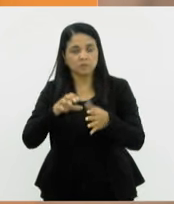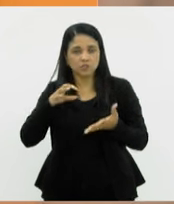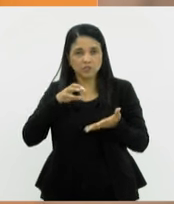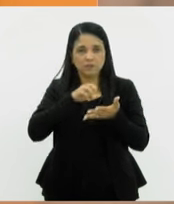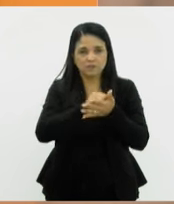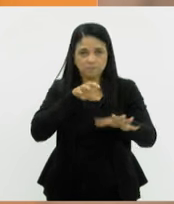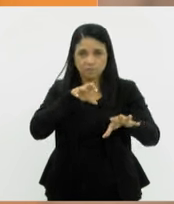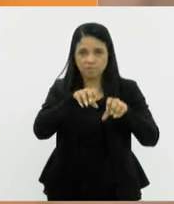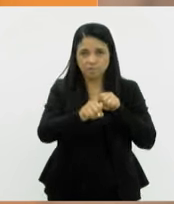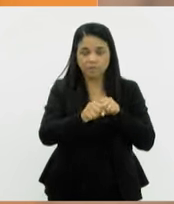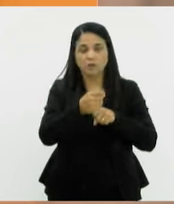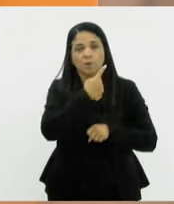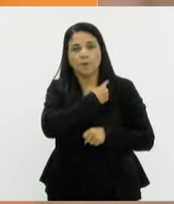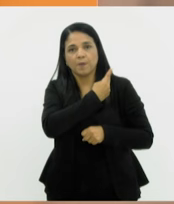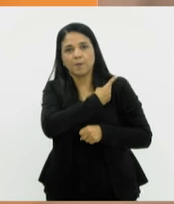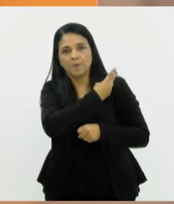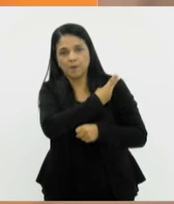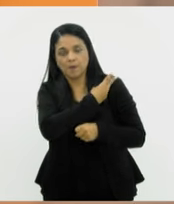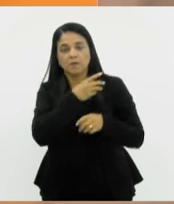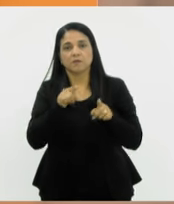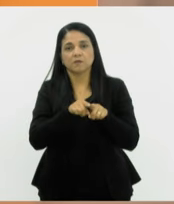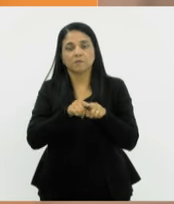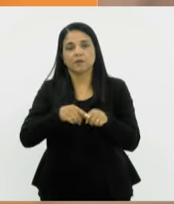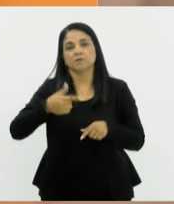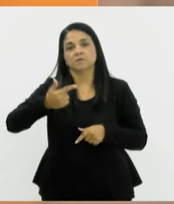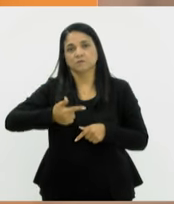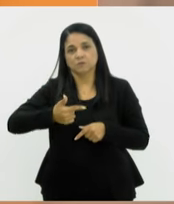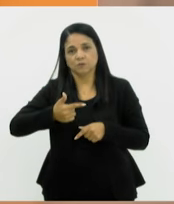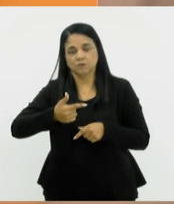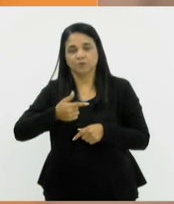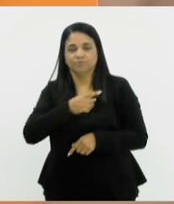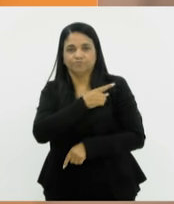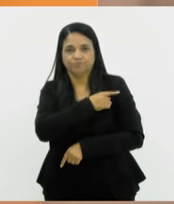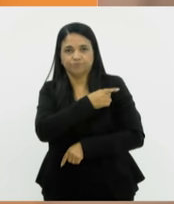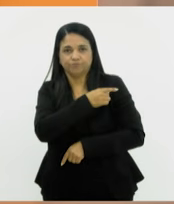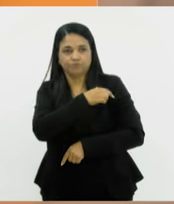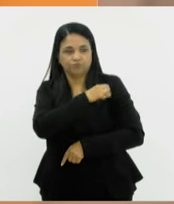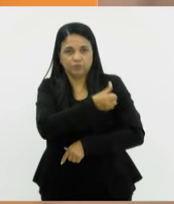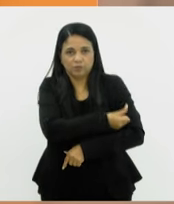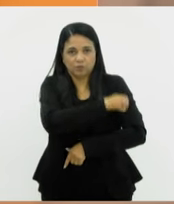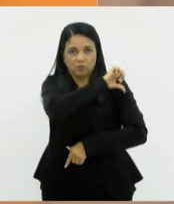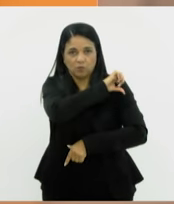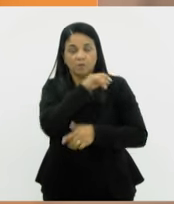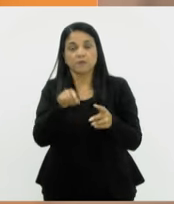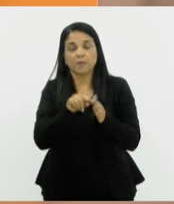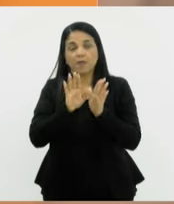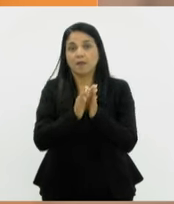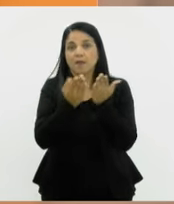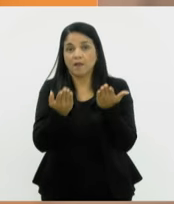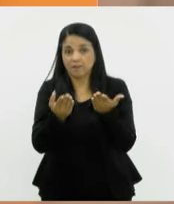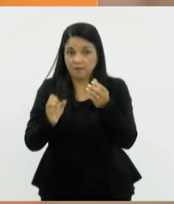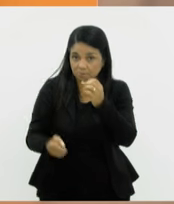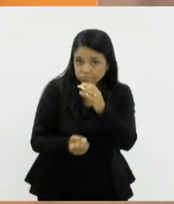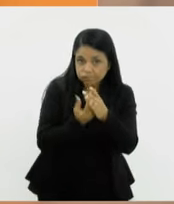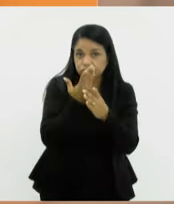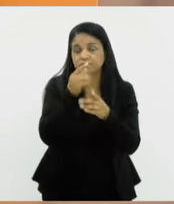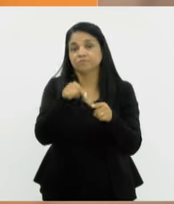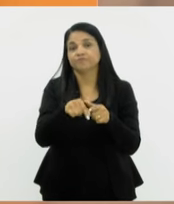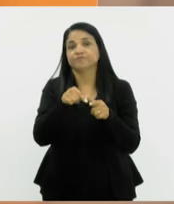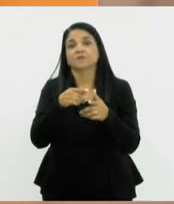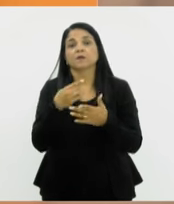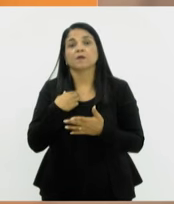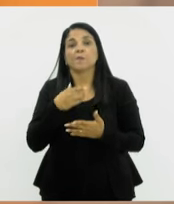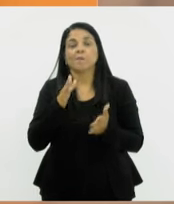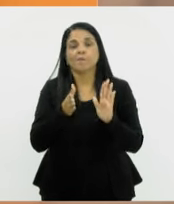diplomas de ensino fundamental e médio. E pode ser criada a carteira Saúde da Mulher. A proposta da deputada Tia